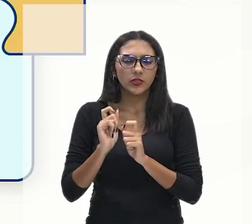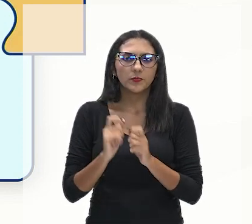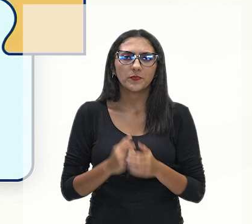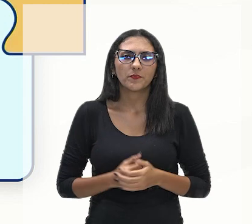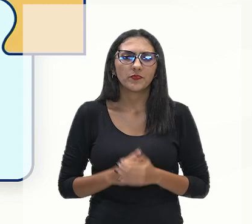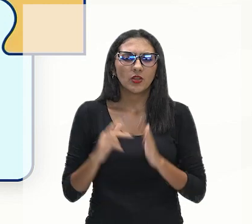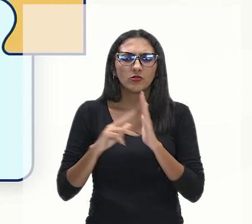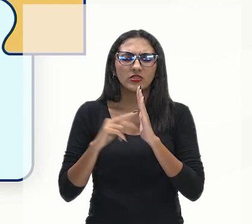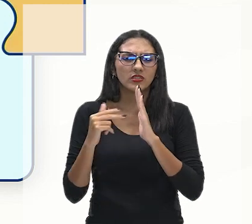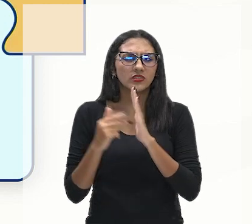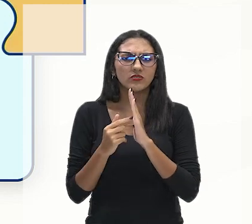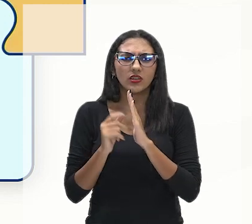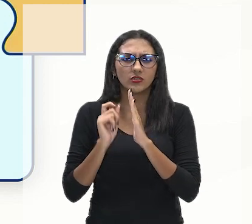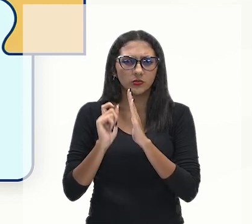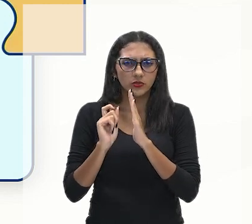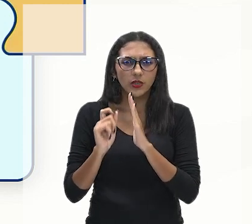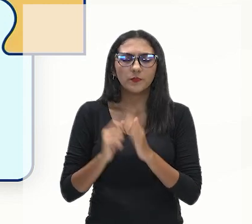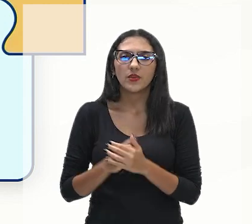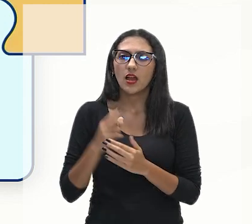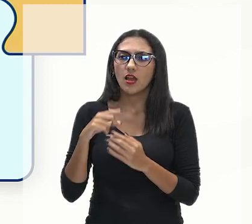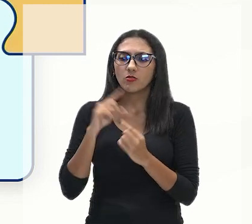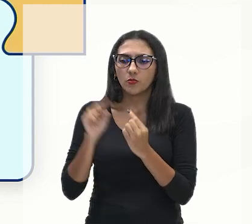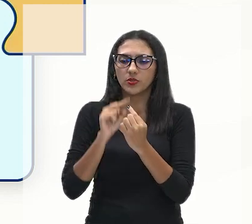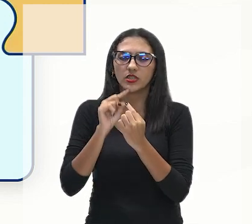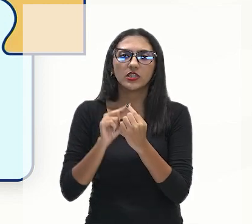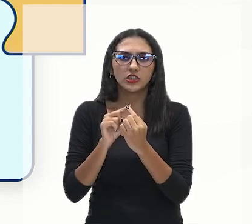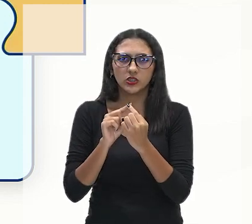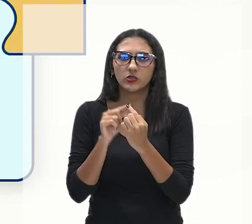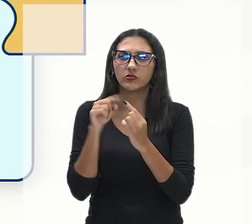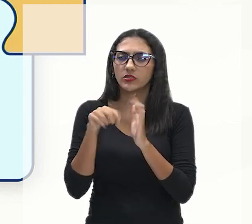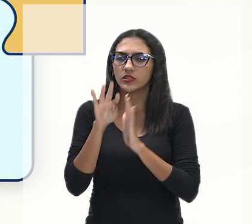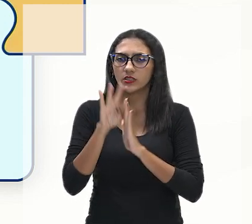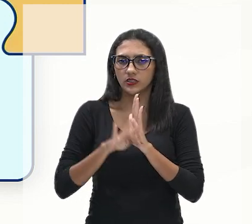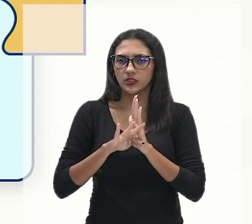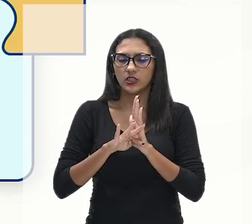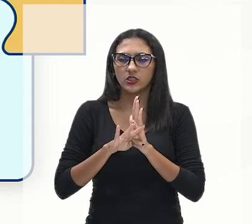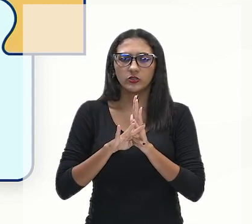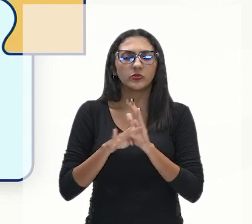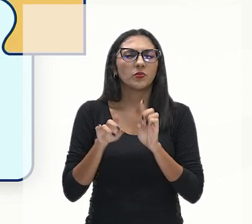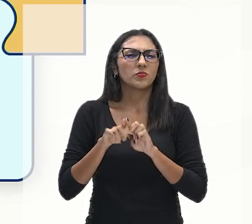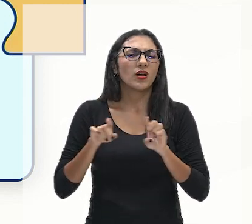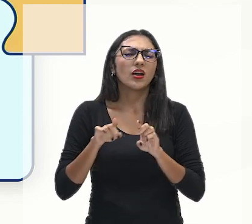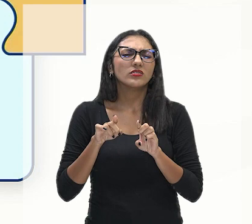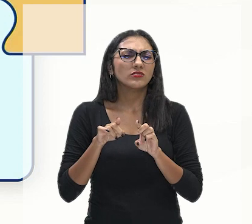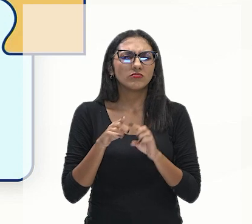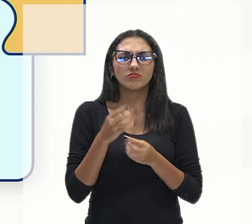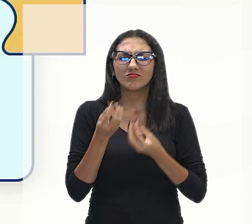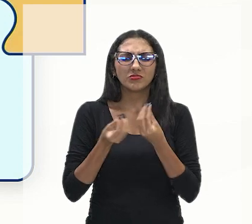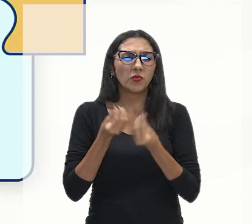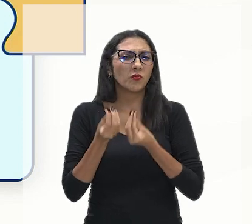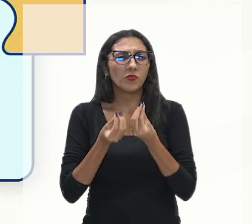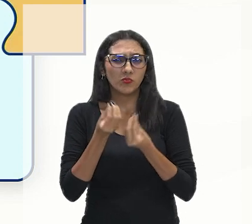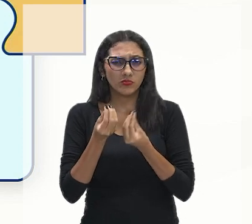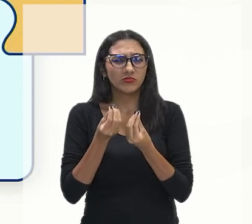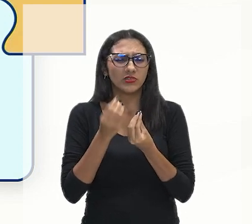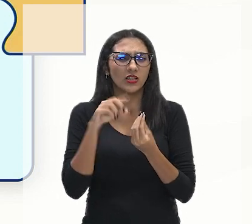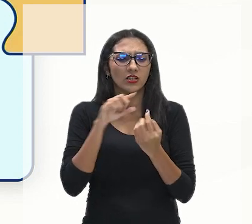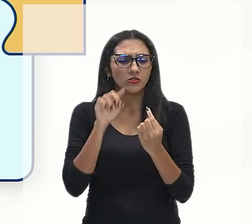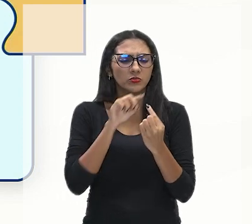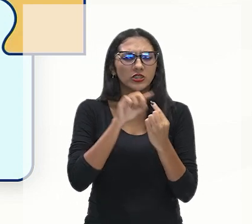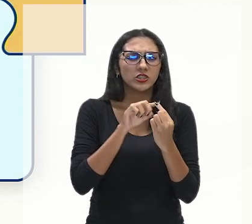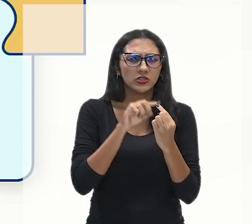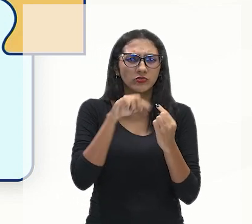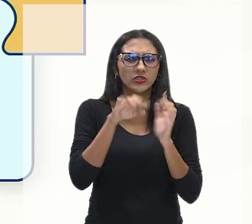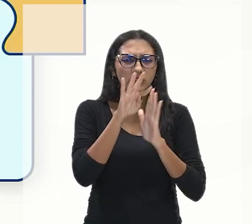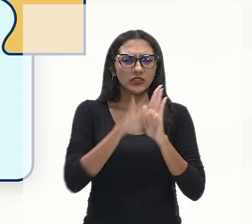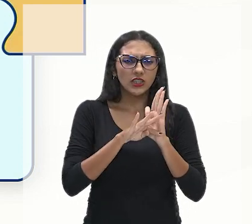último, né, que é o objetivo do texto. Mas, para eu chegar a entender o significado do